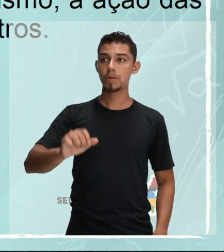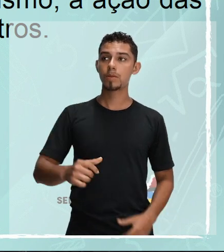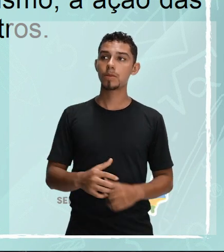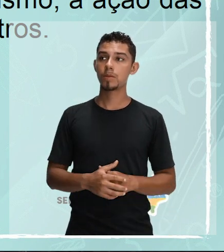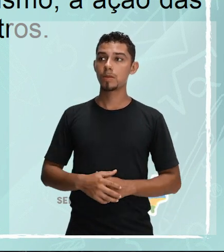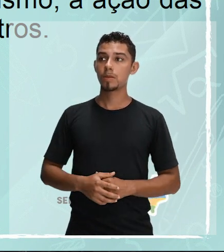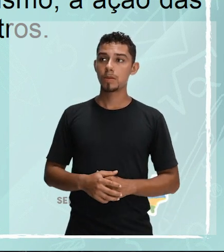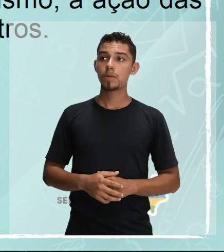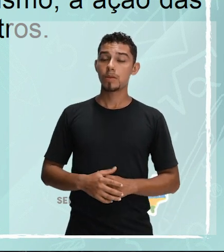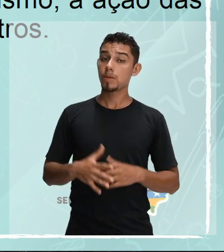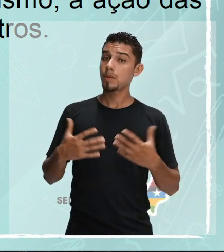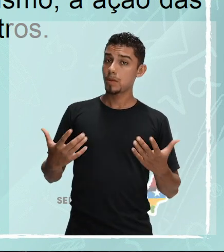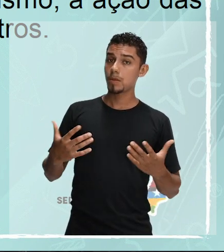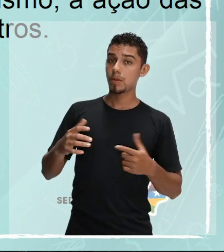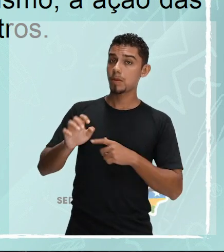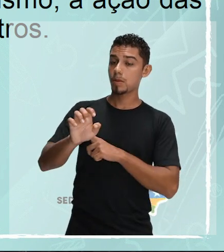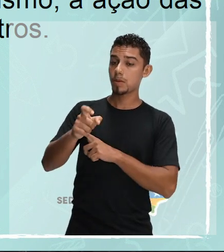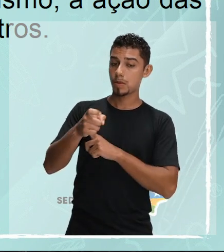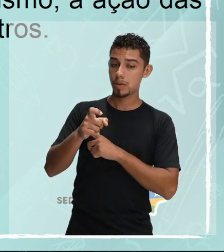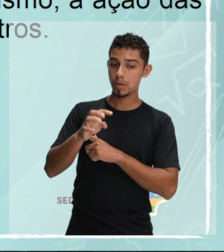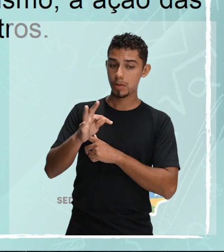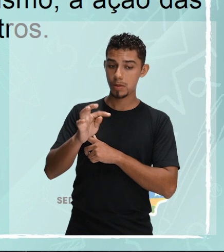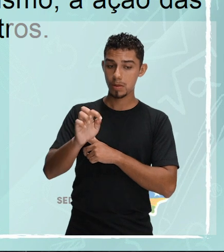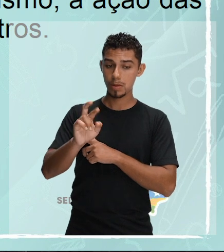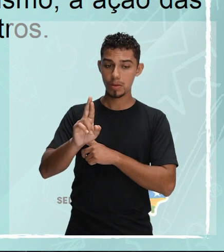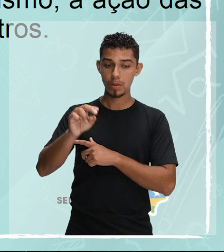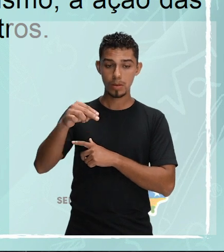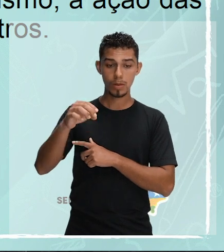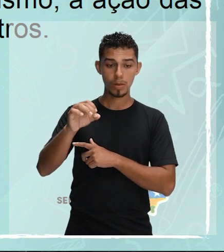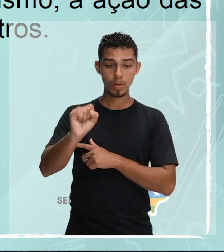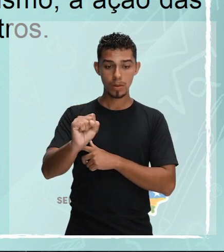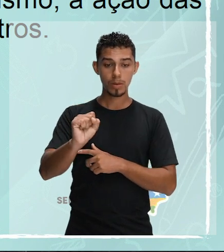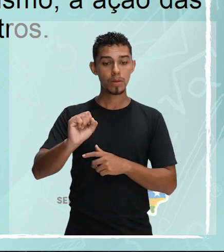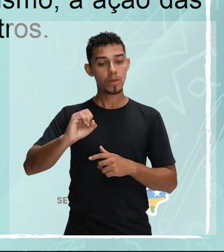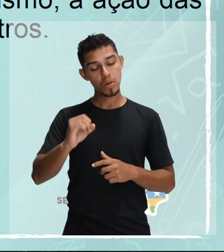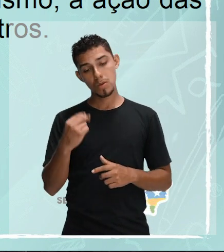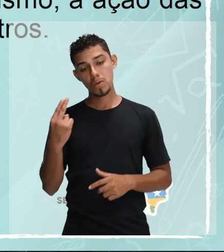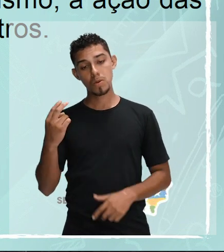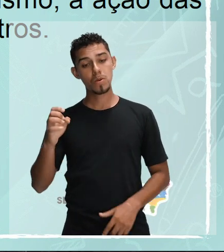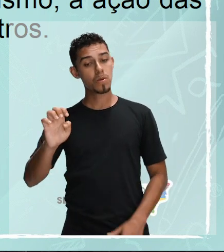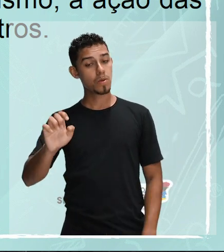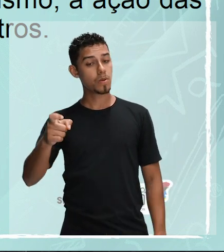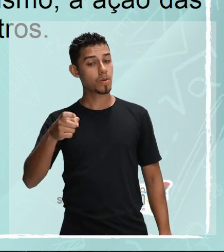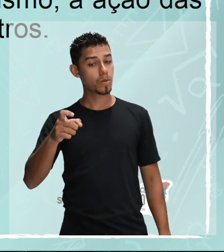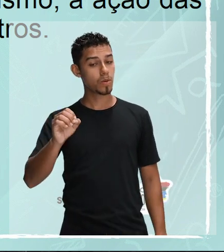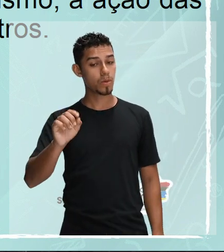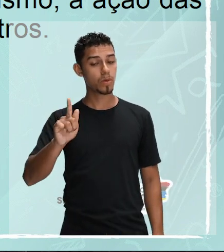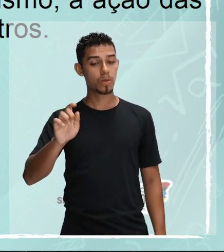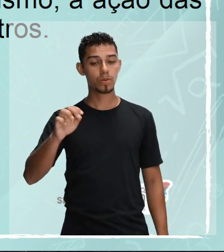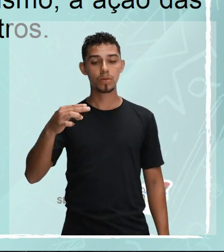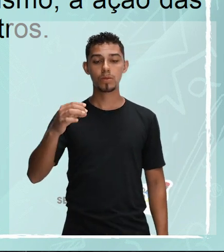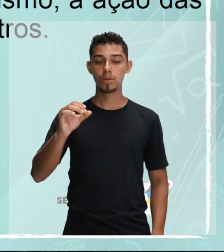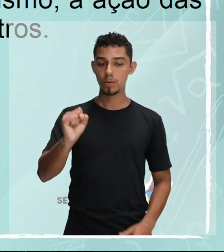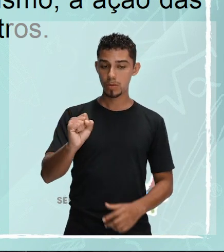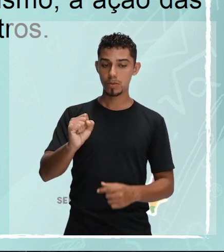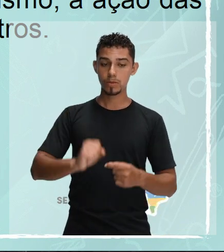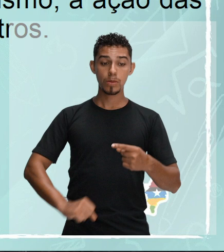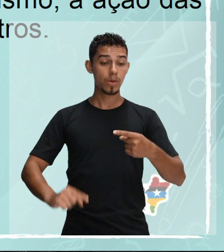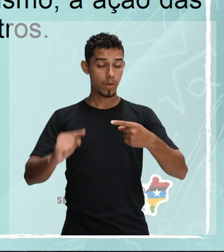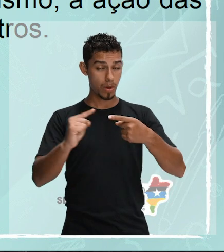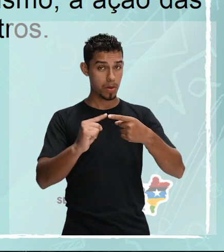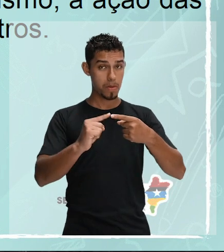endógenos, externos ou exógenos. Os agentes internos ou endógenos são